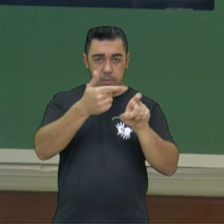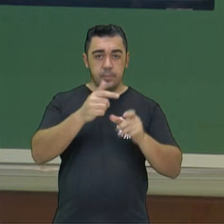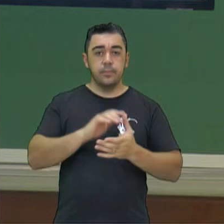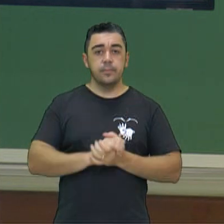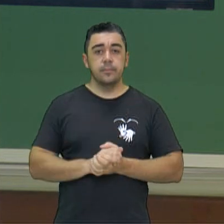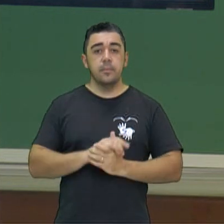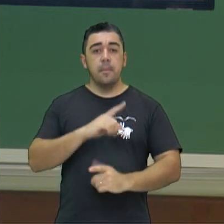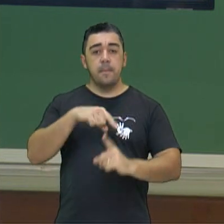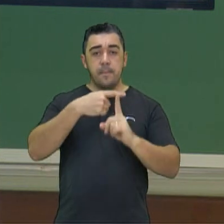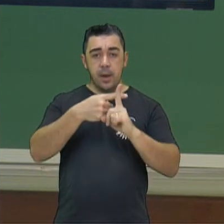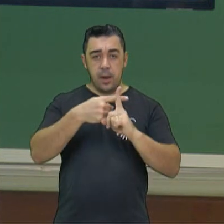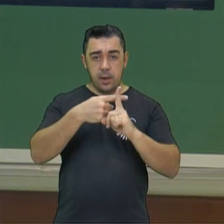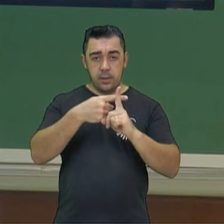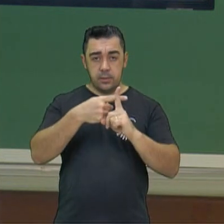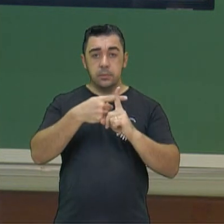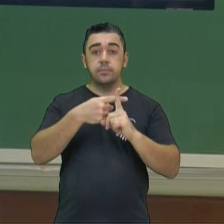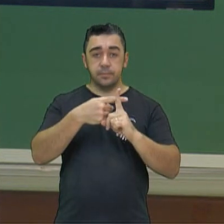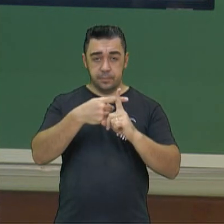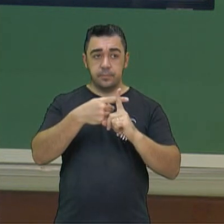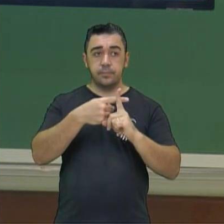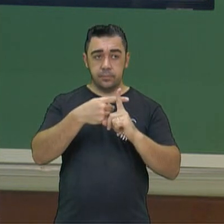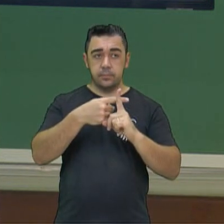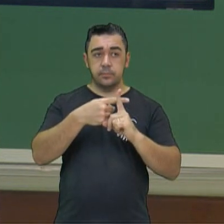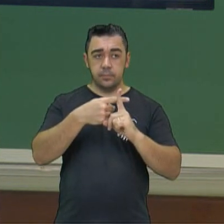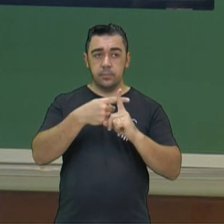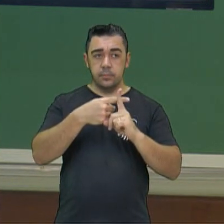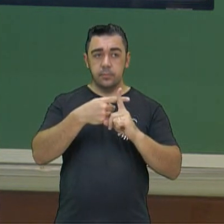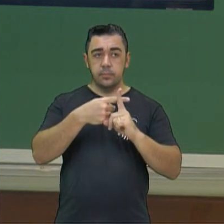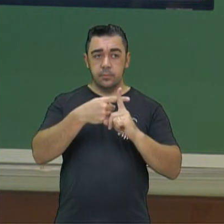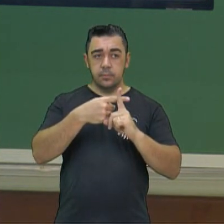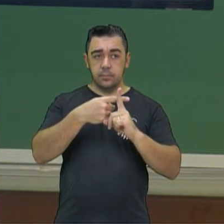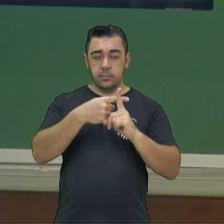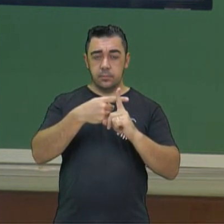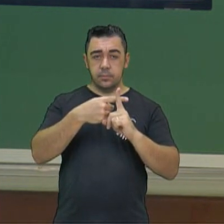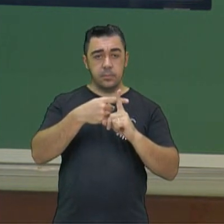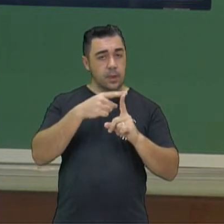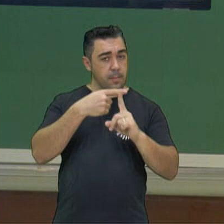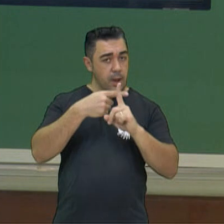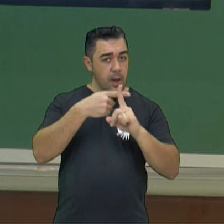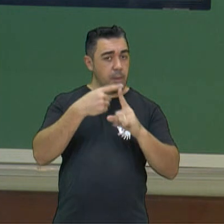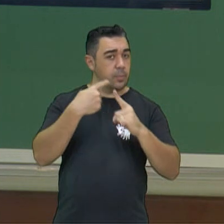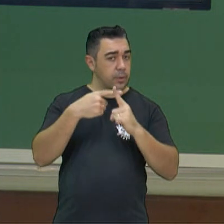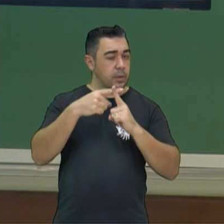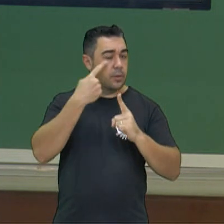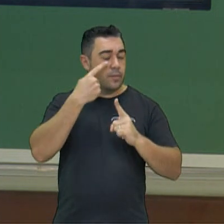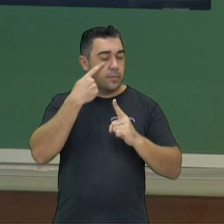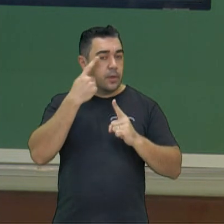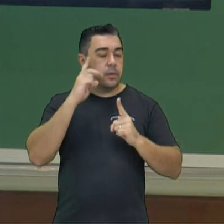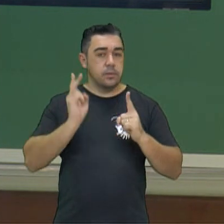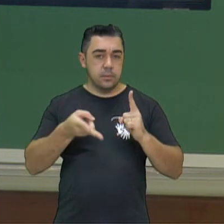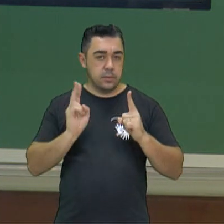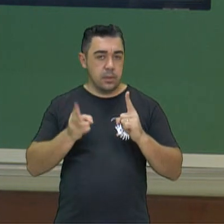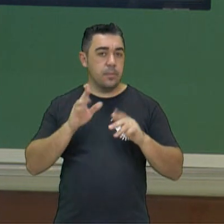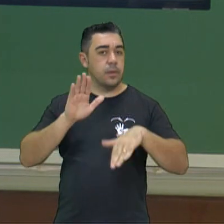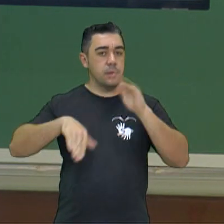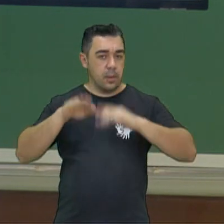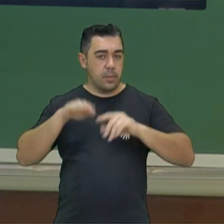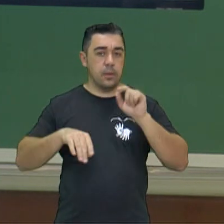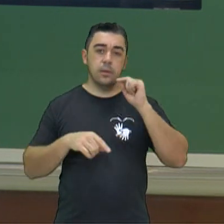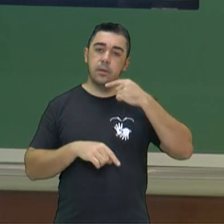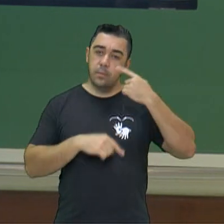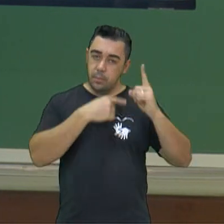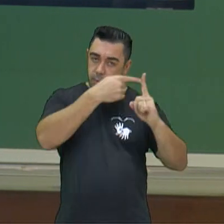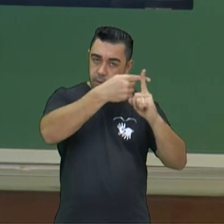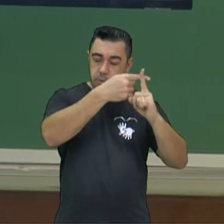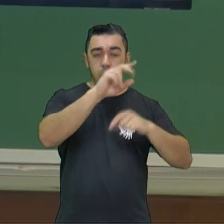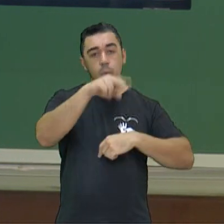quadrado, mais, porque eu estou somando, esse sinal vocês vão ver com o tempo que ele vai sempre depender do que está dentro